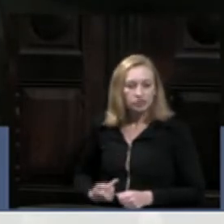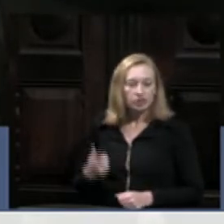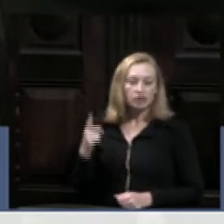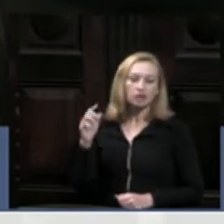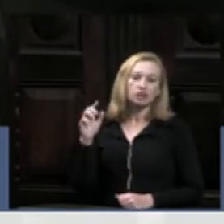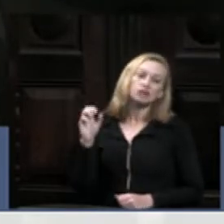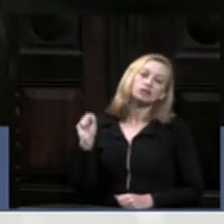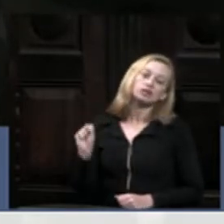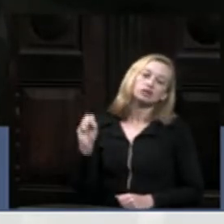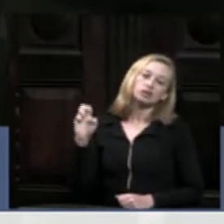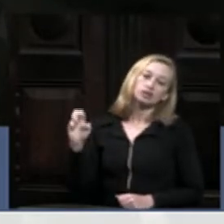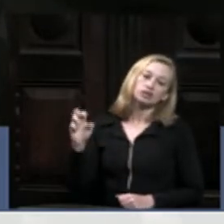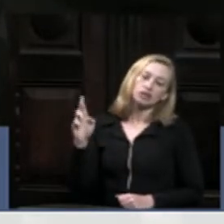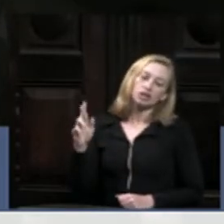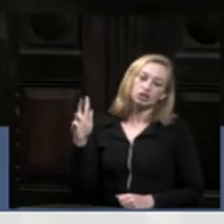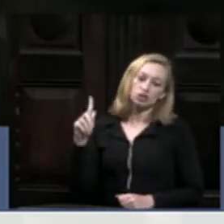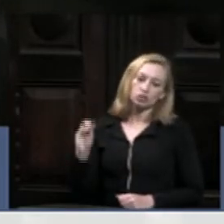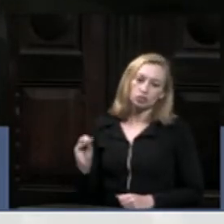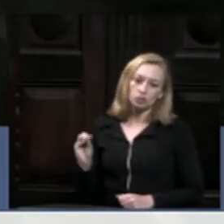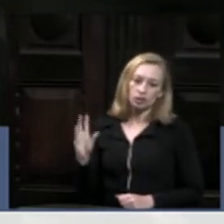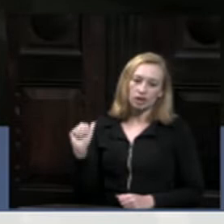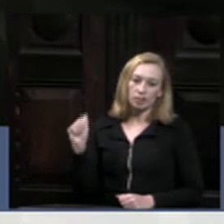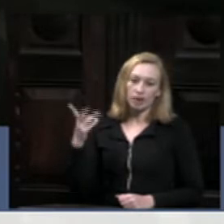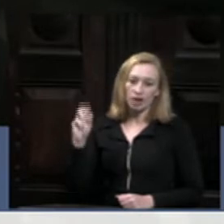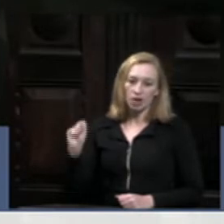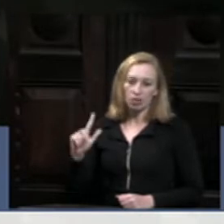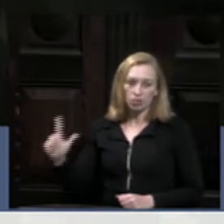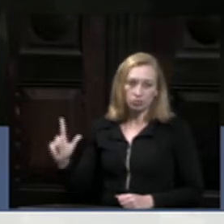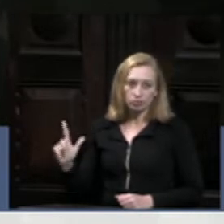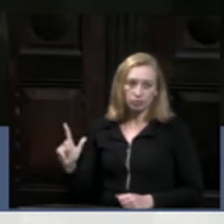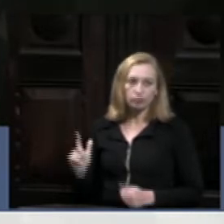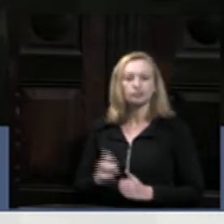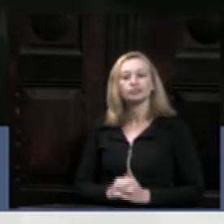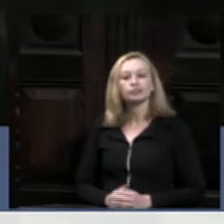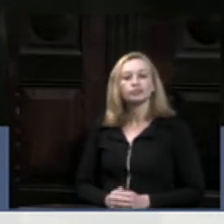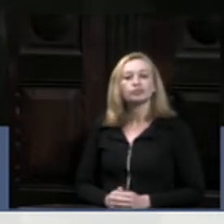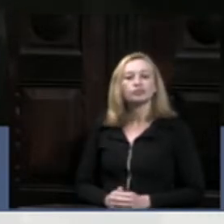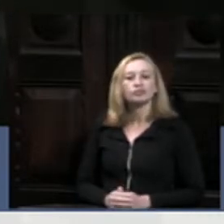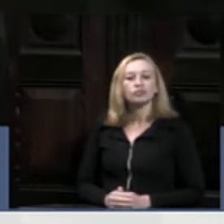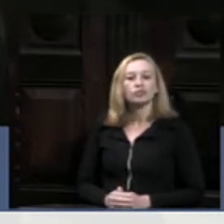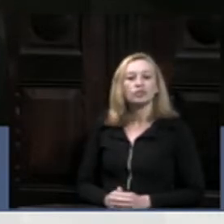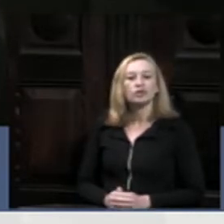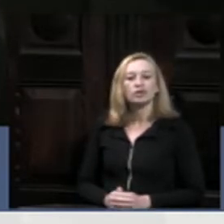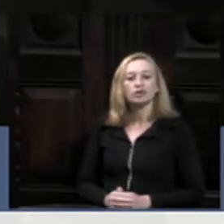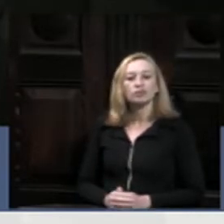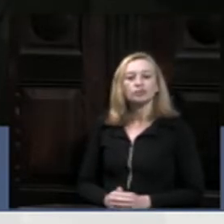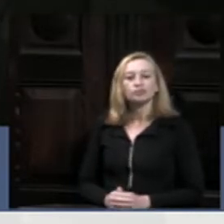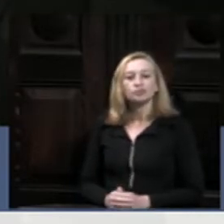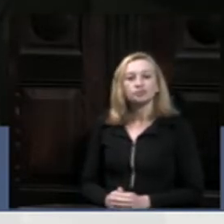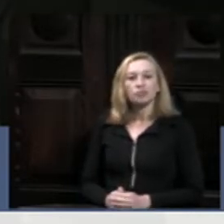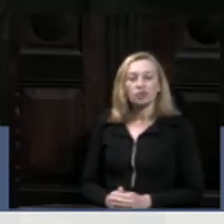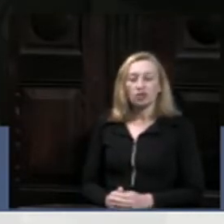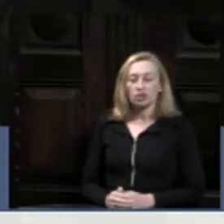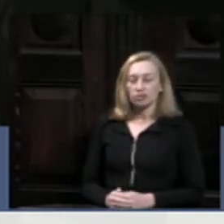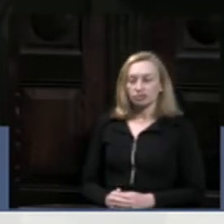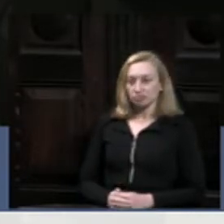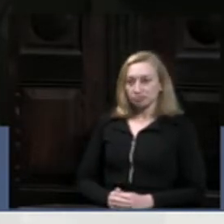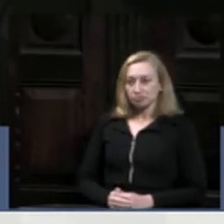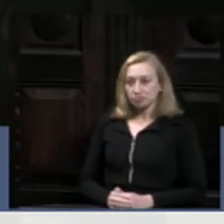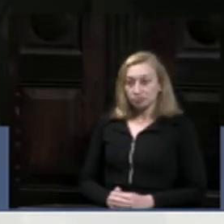Cabral no Maracanã foi um dos maiores ataques que aconteceram à população do estado do Rio de